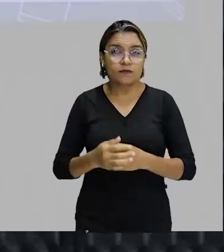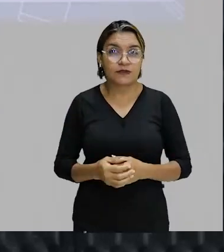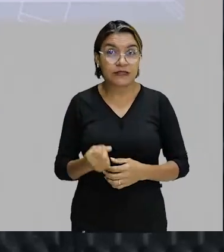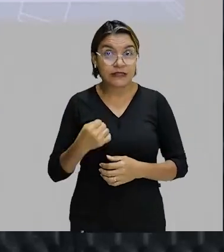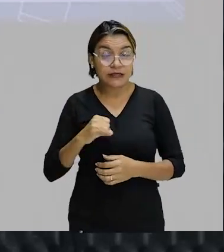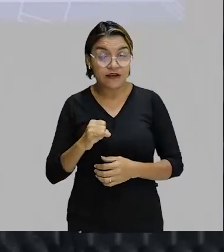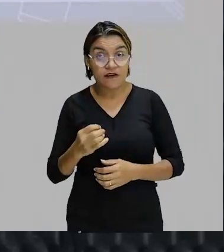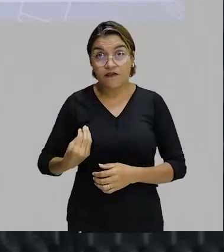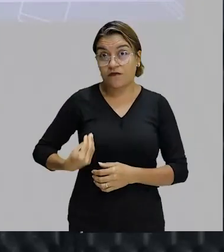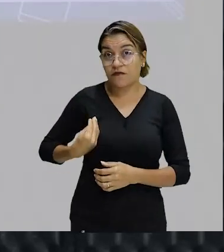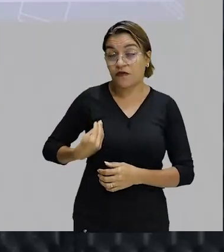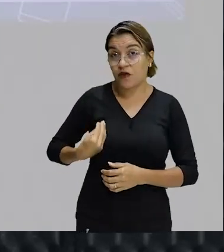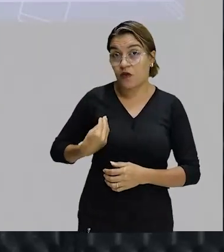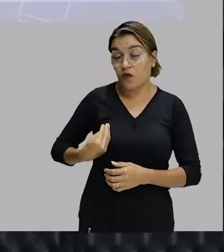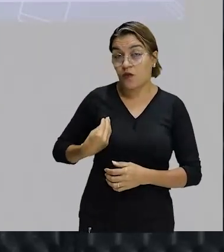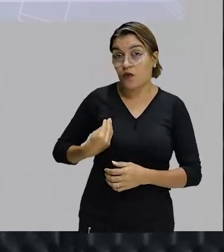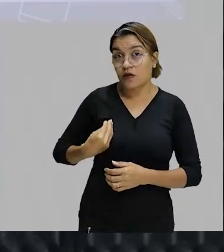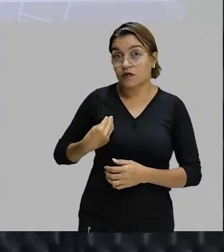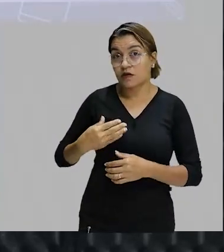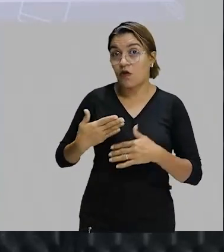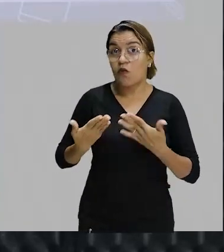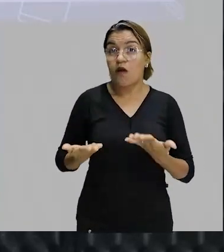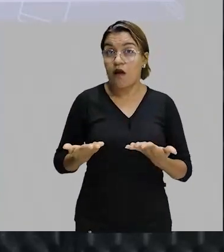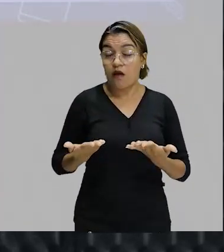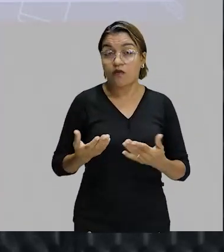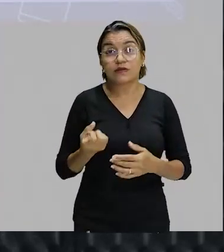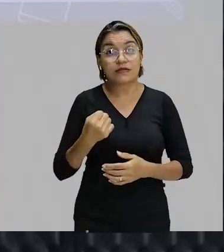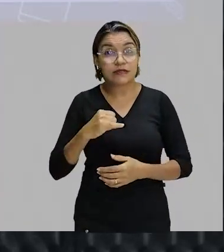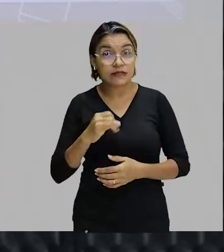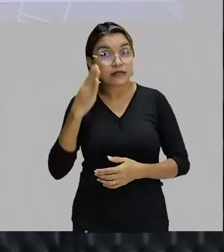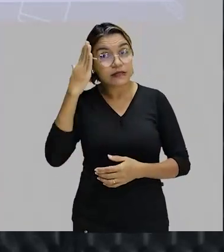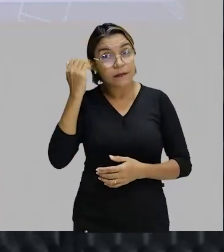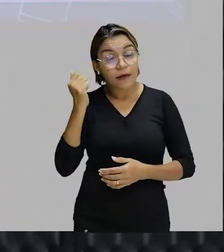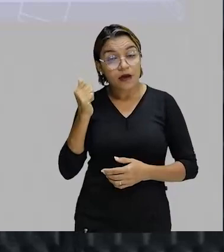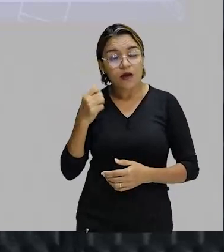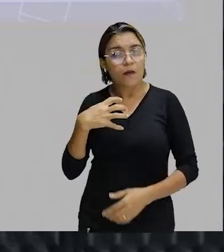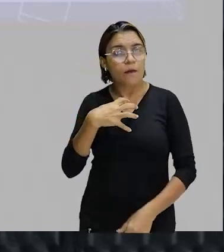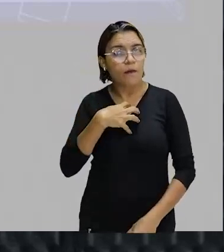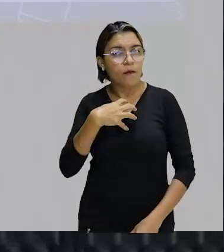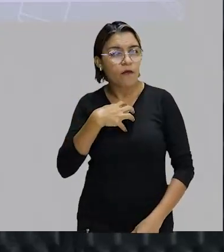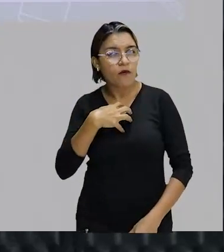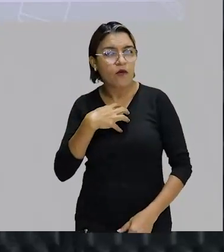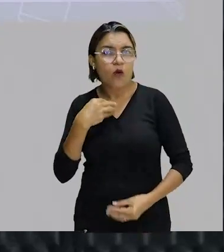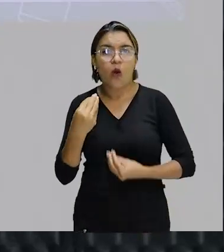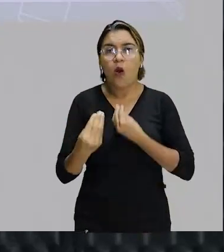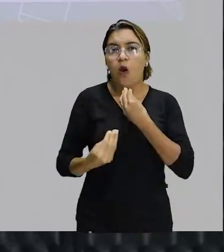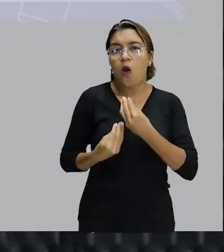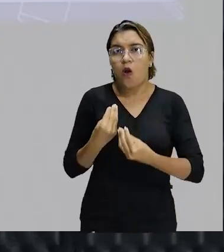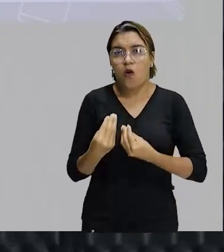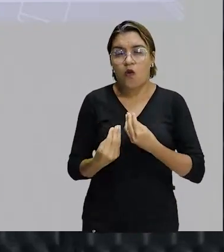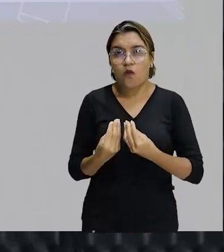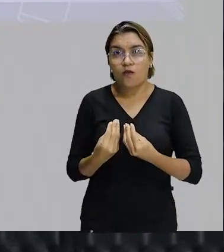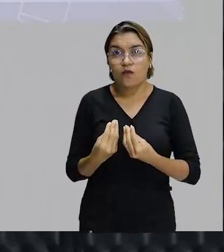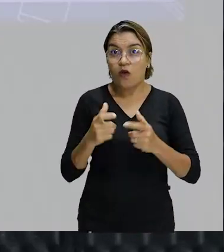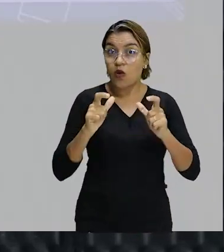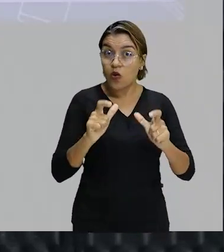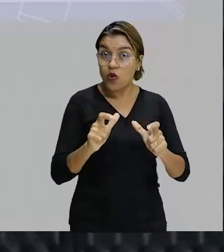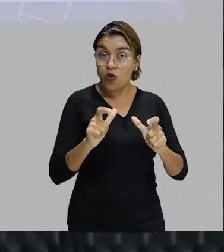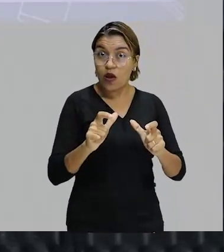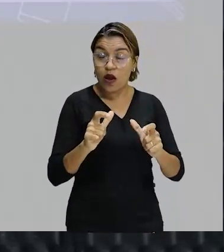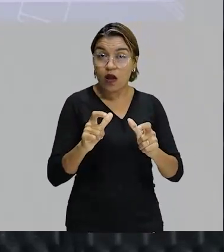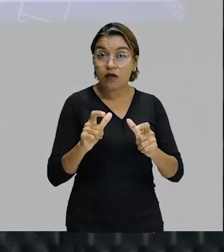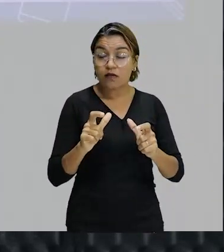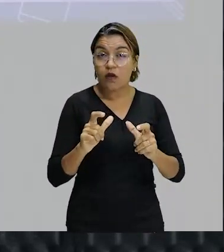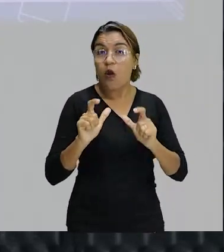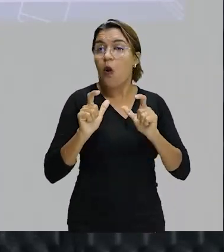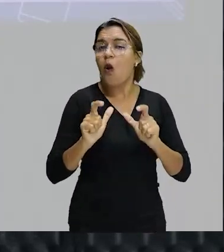a frequência, com qual frequência? Se eu quero saber o modo, como? Se eu quero saber o lugar, onde? Se eu quero